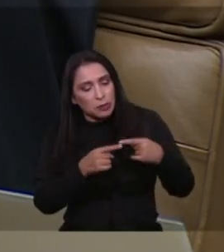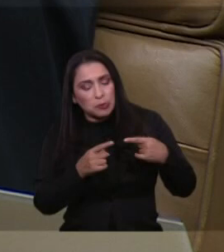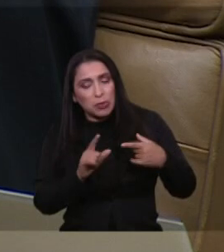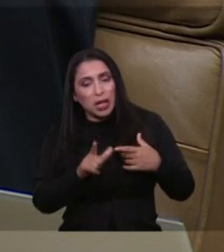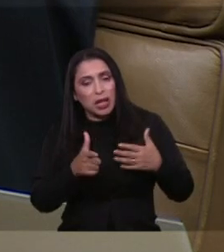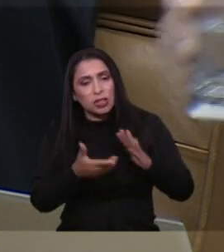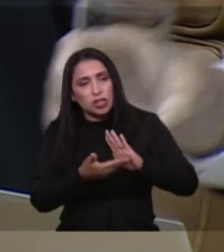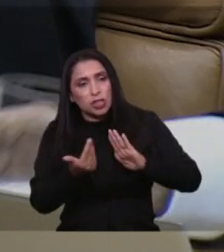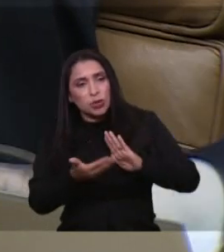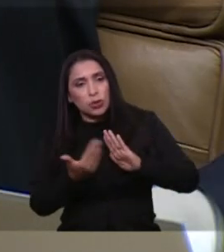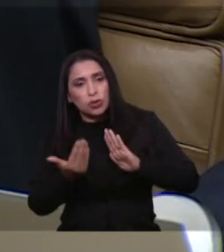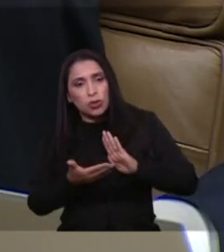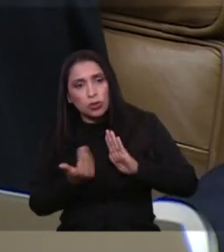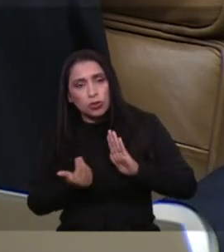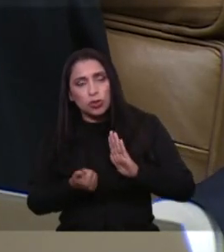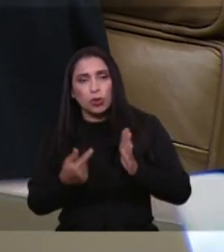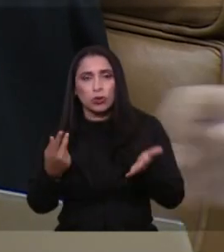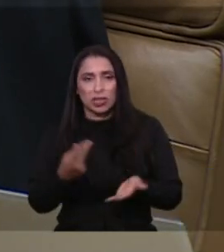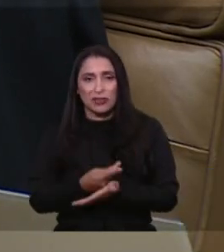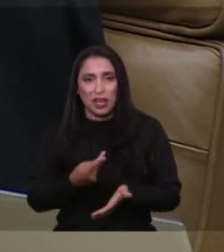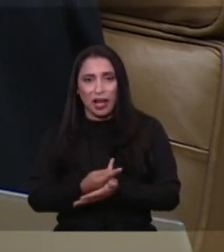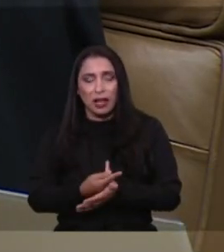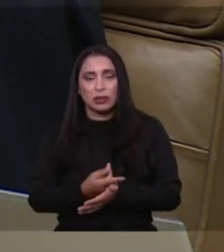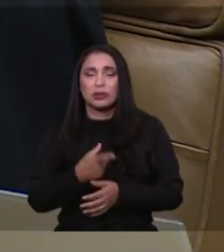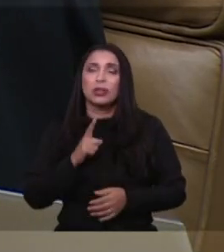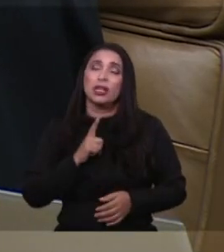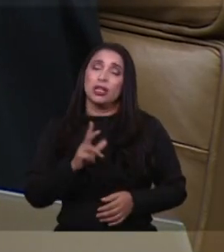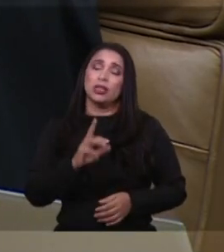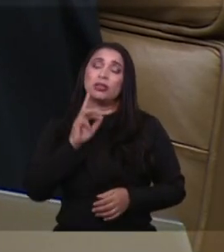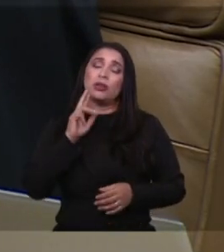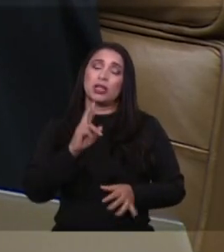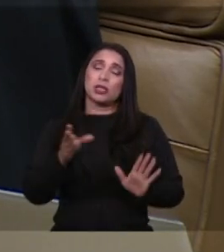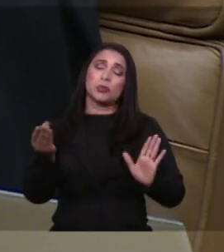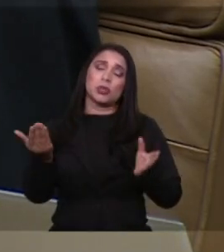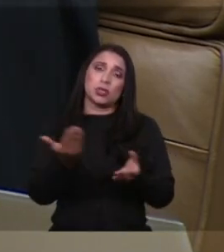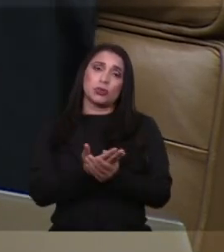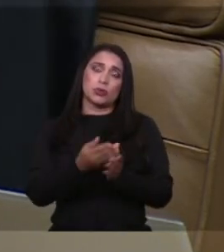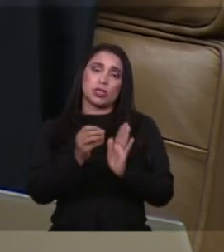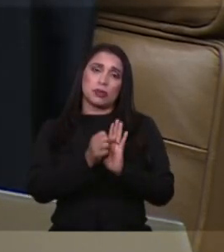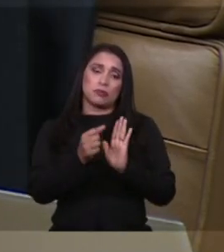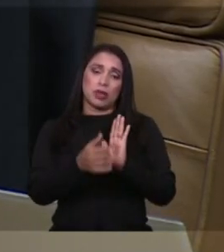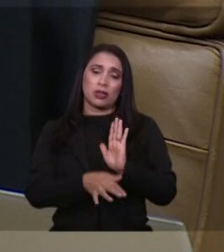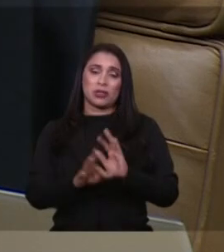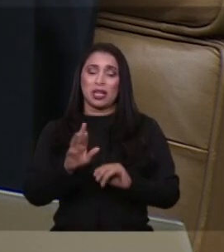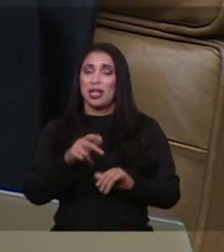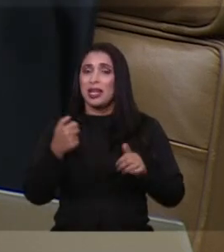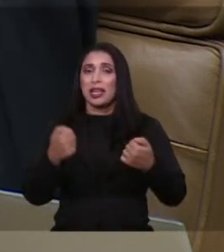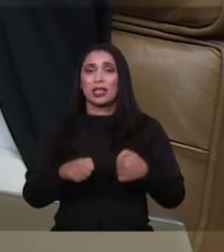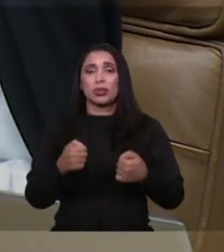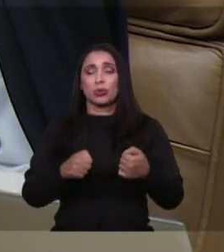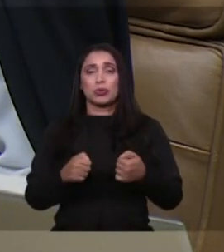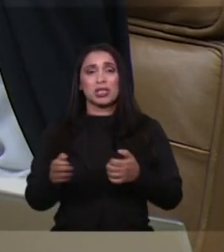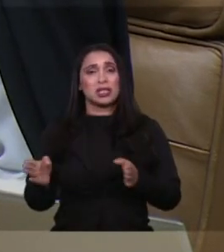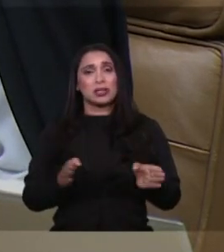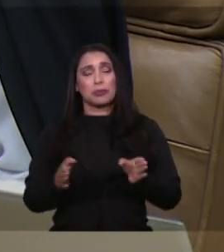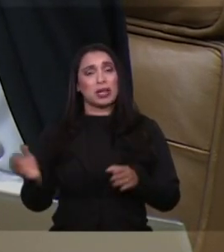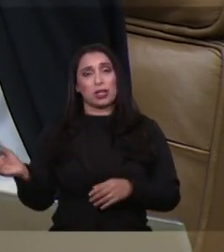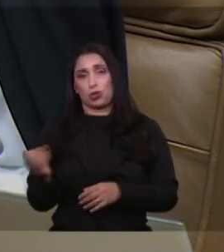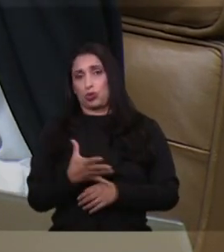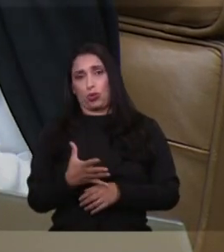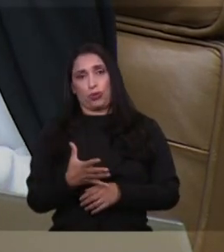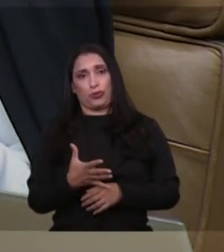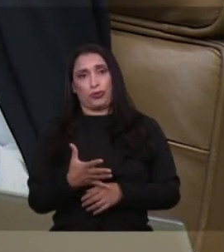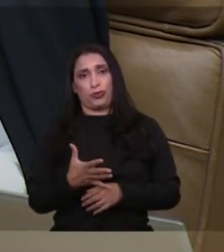considerados indevidos, então, o resultado dos embargos foi no sentido de que não precisa de ser dado novo prazo, porque nós já dissemos